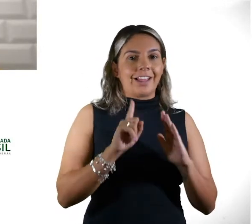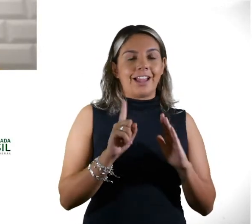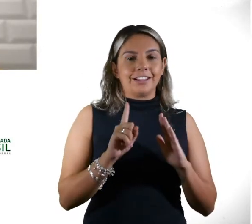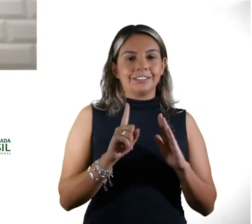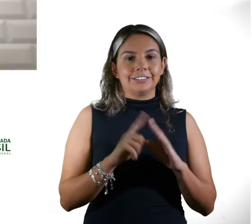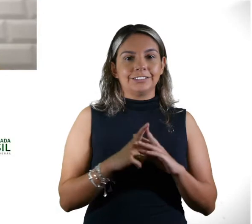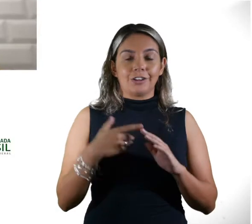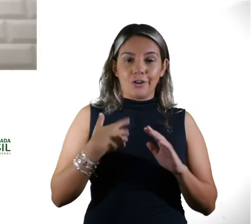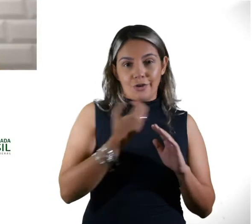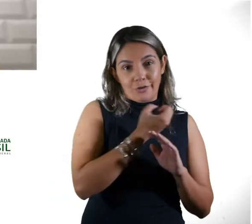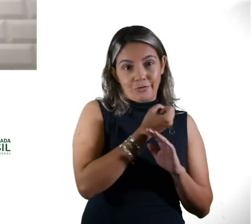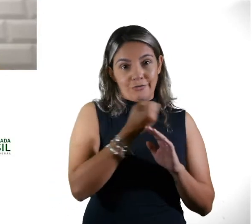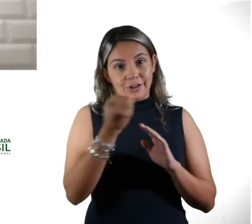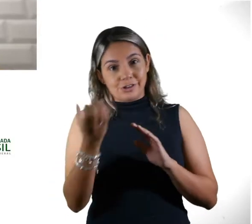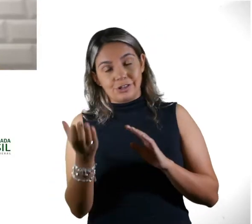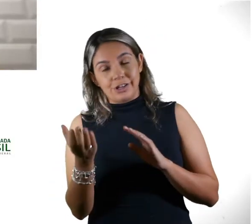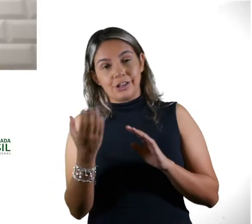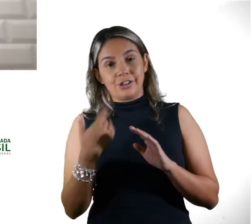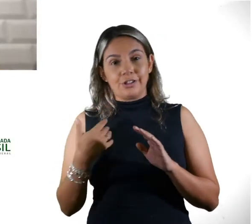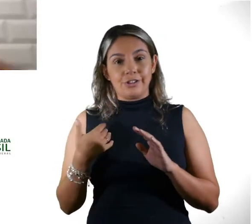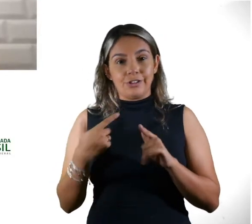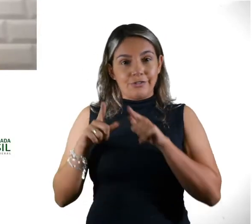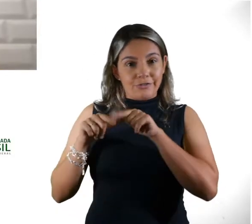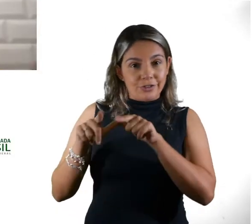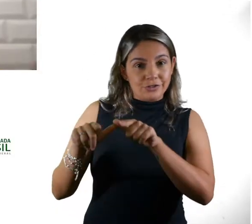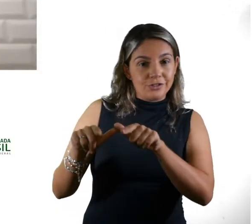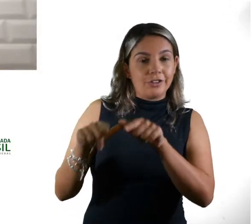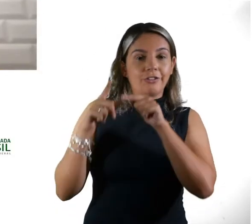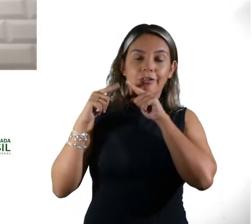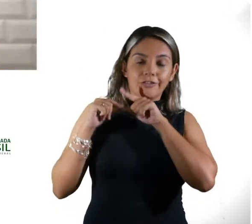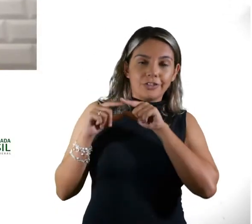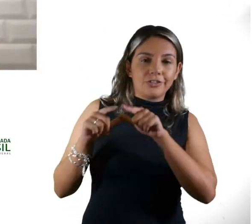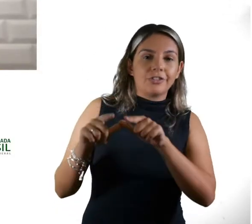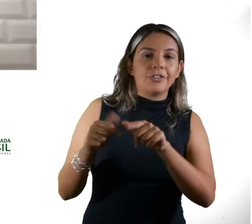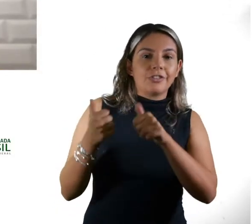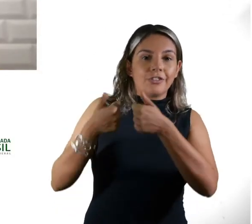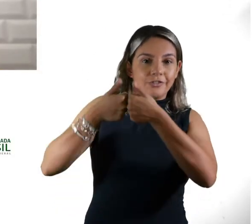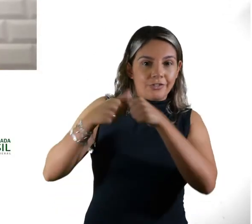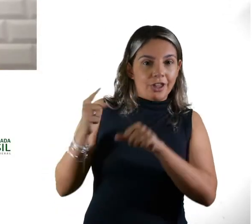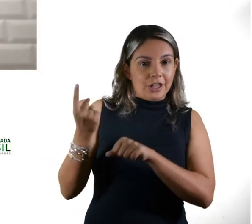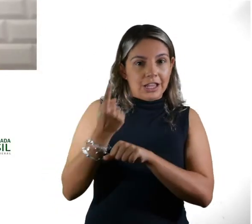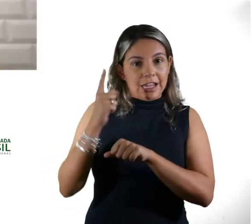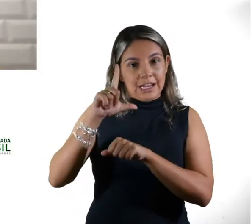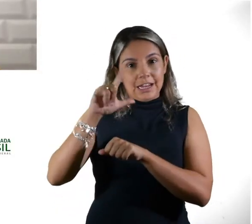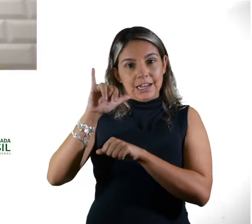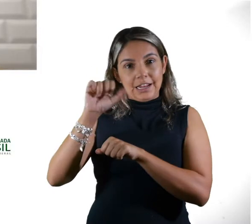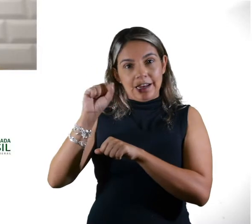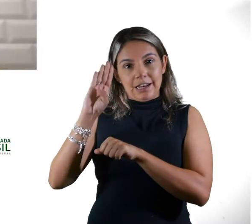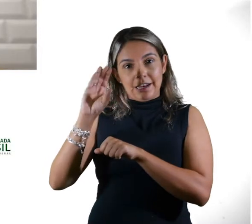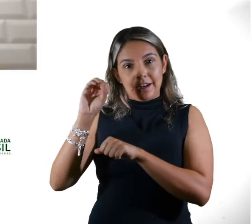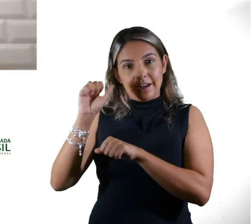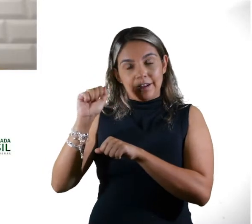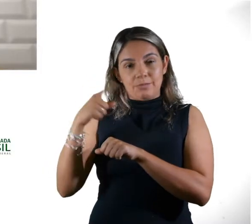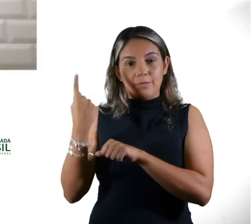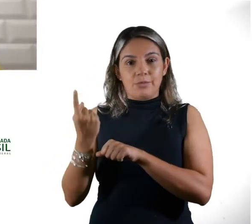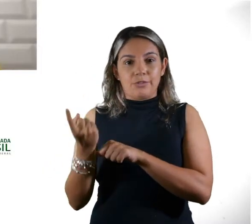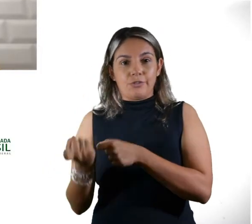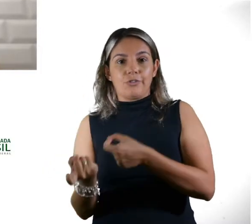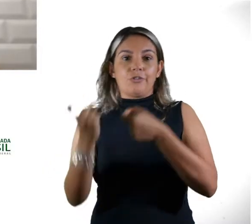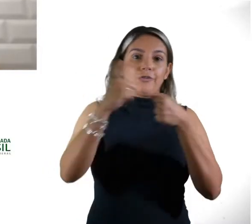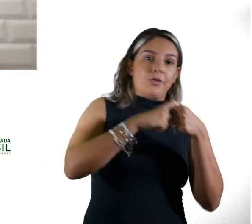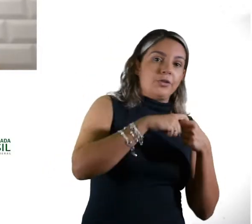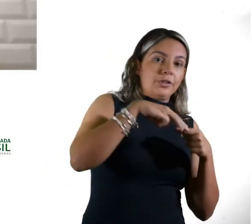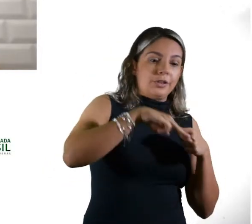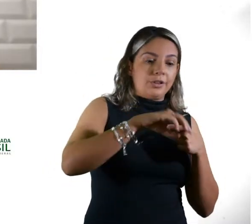Eu viajei, com isto tudo tive que viajar, fiquei um tempo isolado em Lisboa, depois consegui voltar para